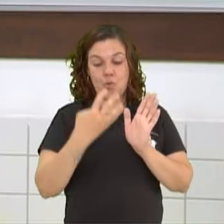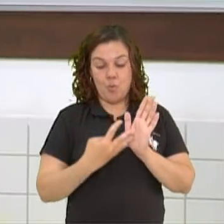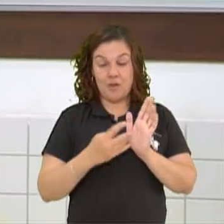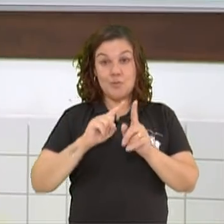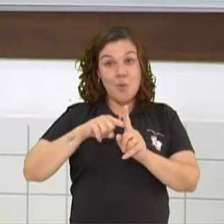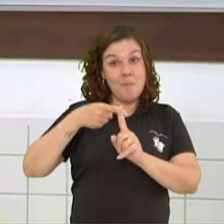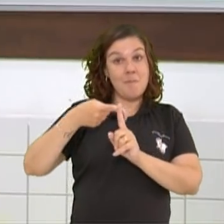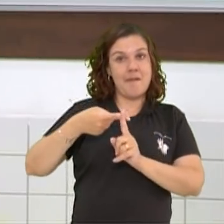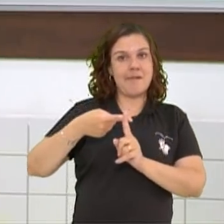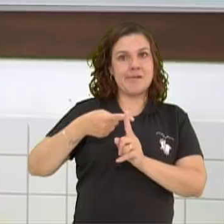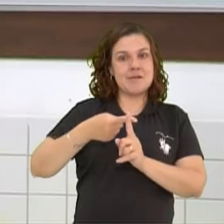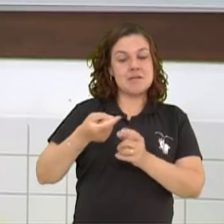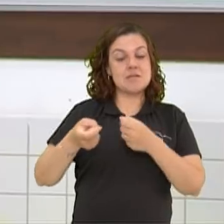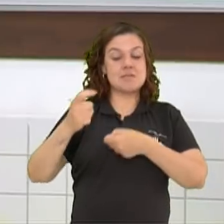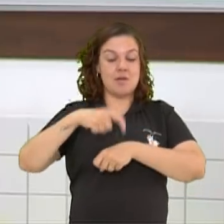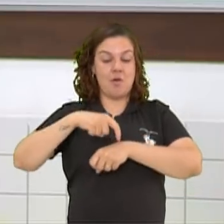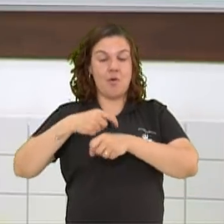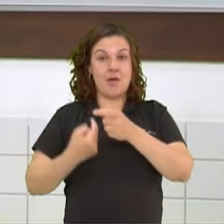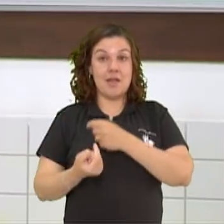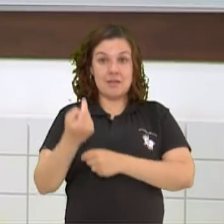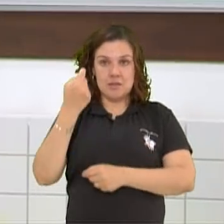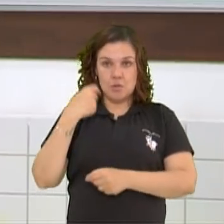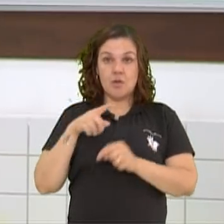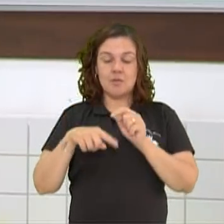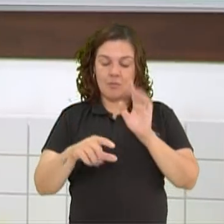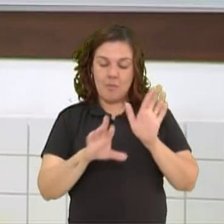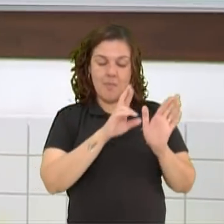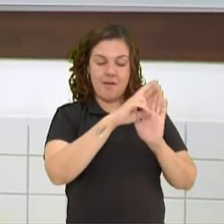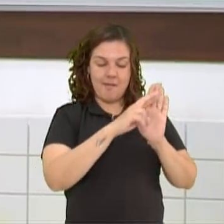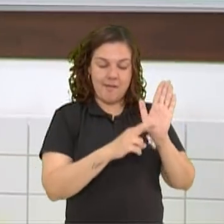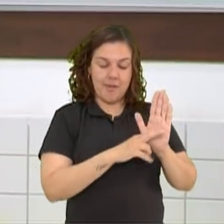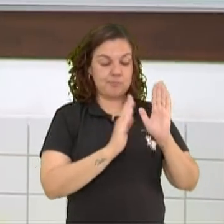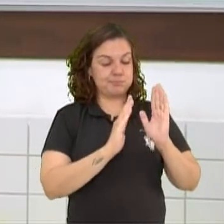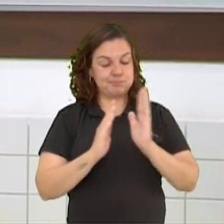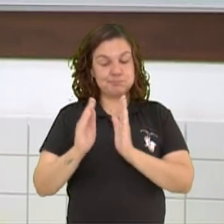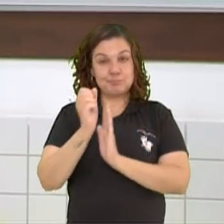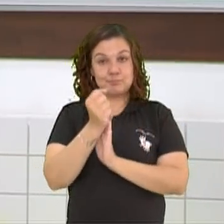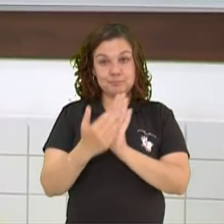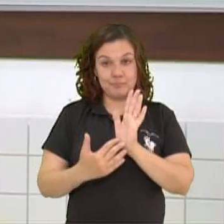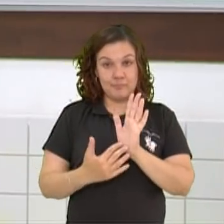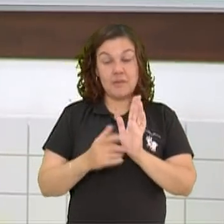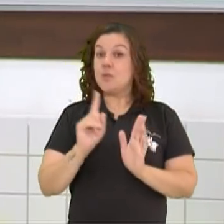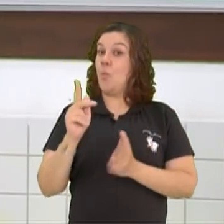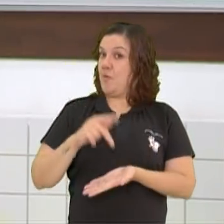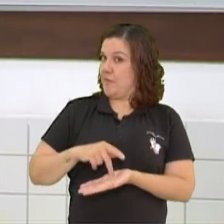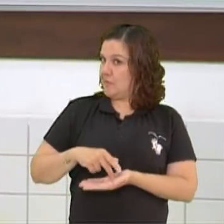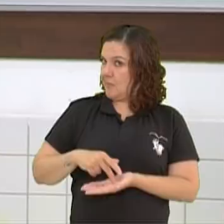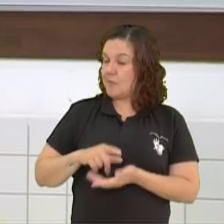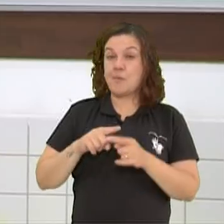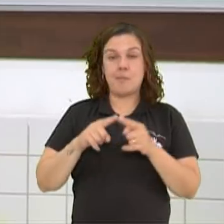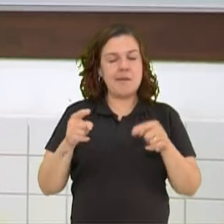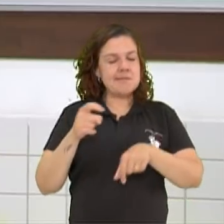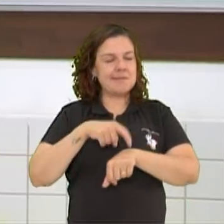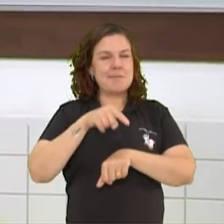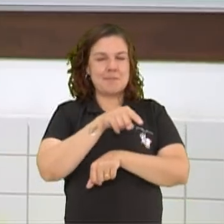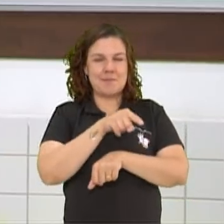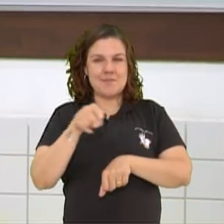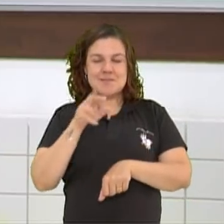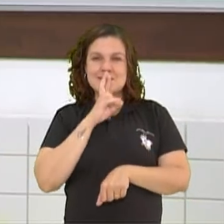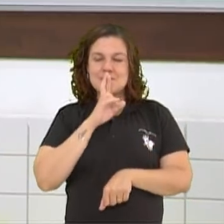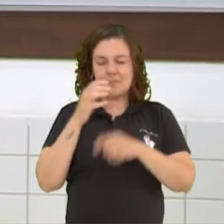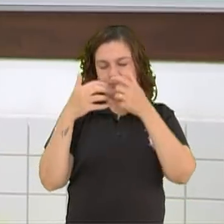hora anterior. Então, isso, né, é um padrão ali que foi estabelecido por esse exercício, não que seja um caso real. Então, mas eu vou dar um tempinho para